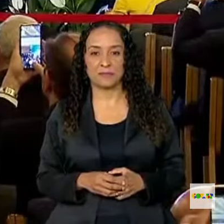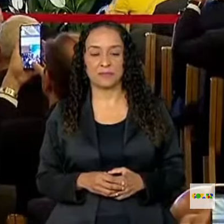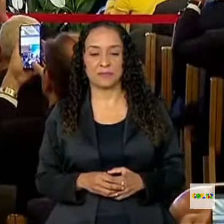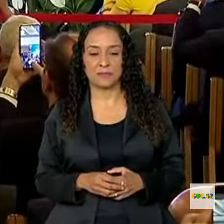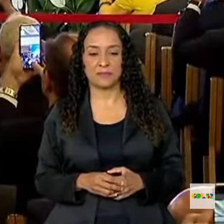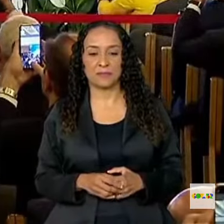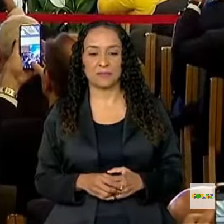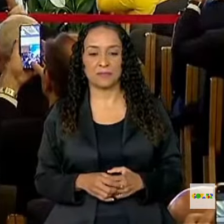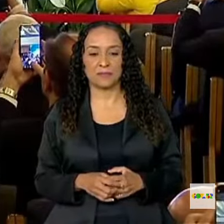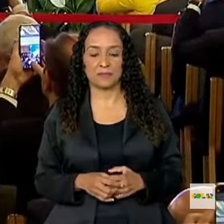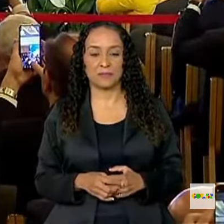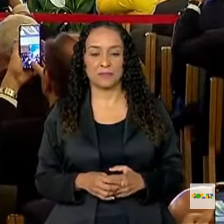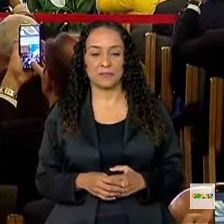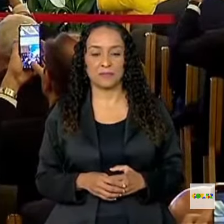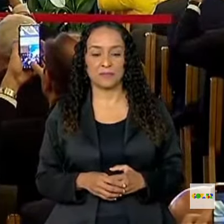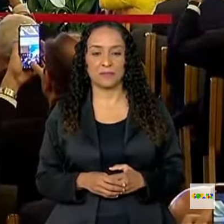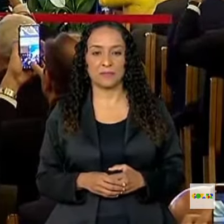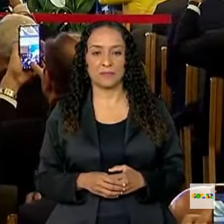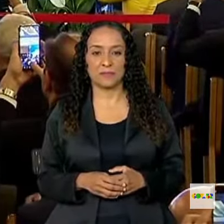está Cerrado ou